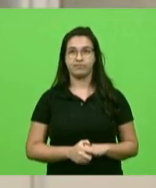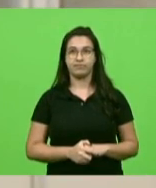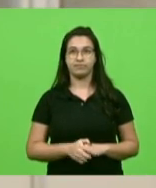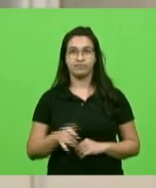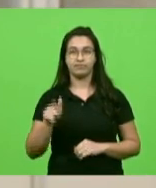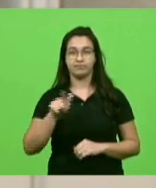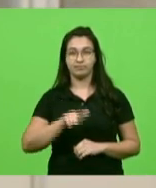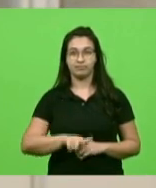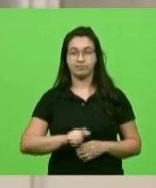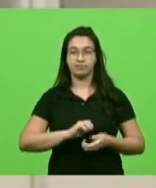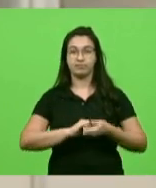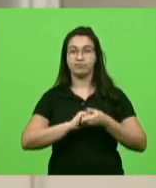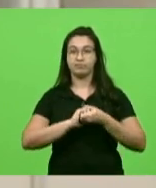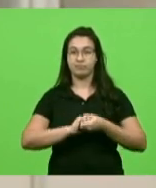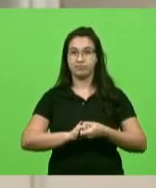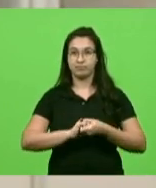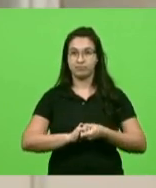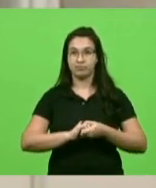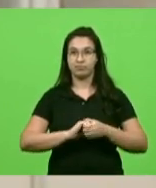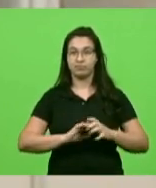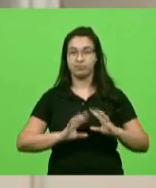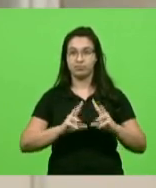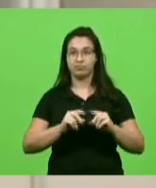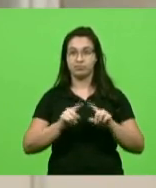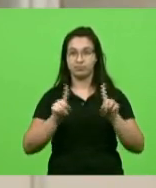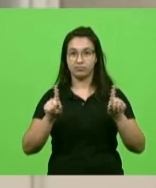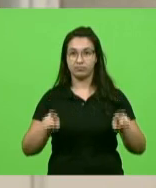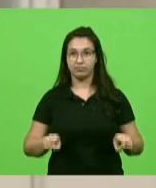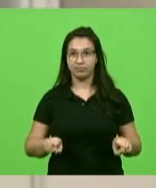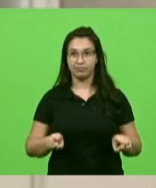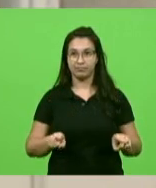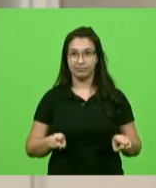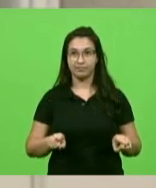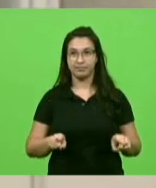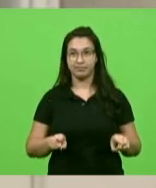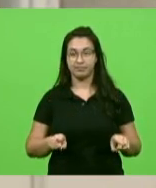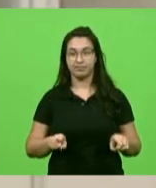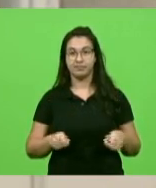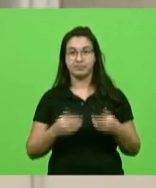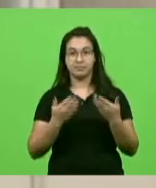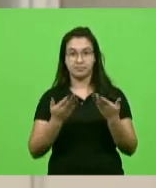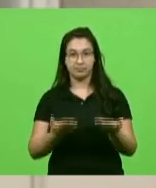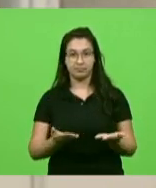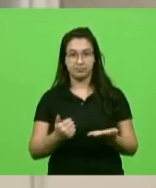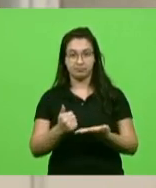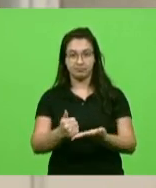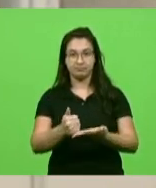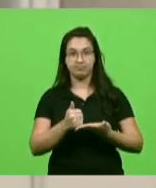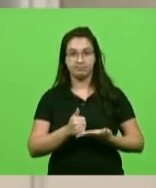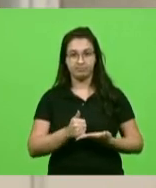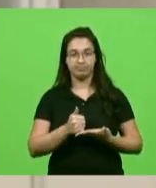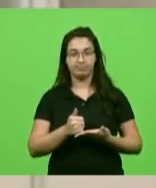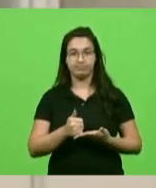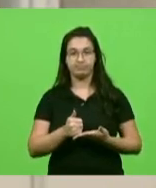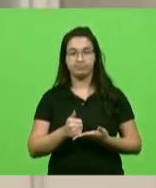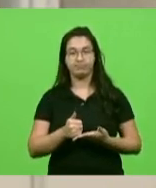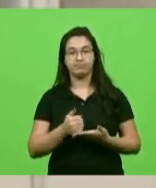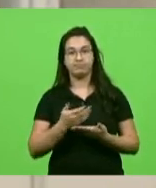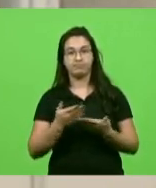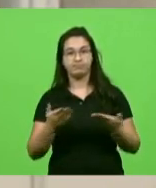cumprimento por ser todos os servidores que nos dão o apoio